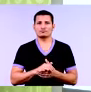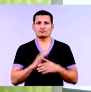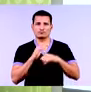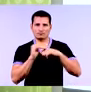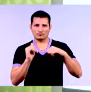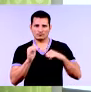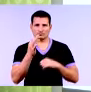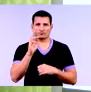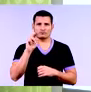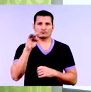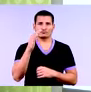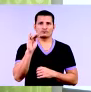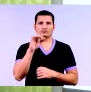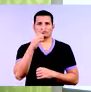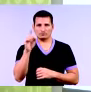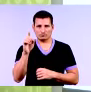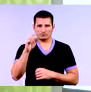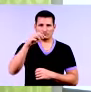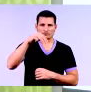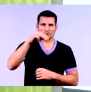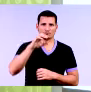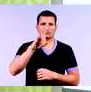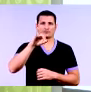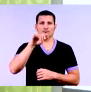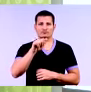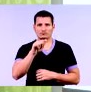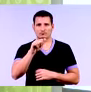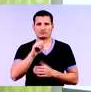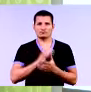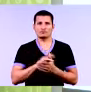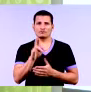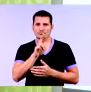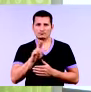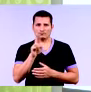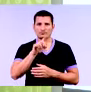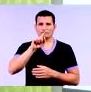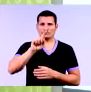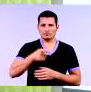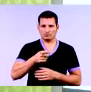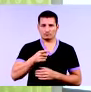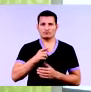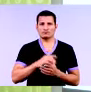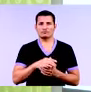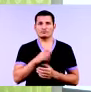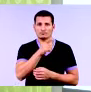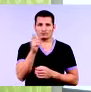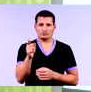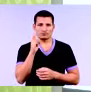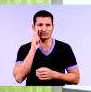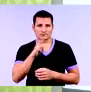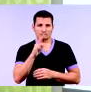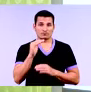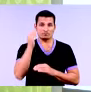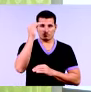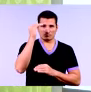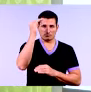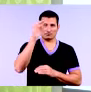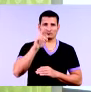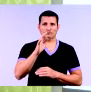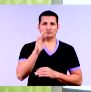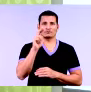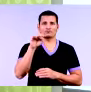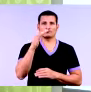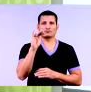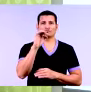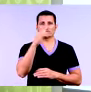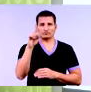chamamos a função média, passando os valores utilizando as vírgulas. Se vocês observarem lá em cima na função média,